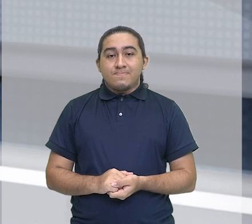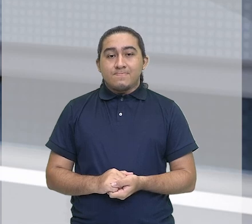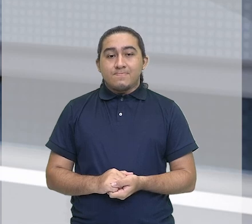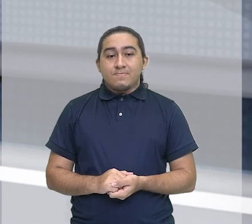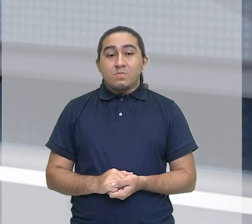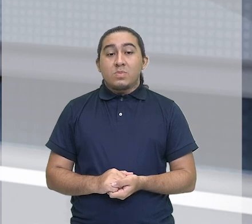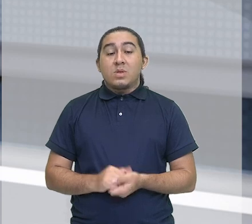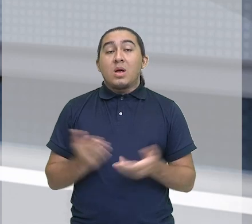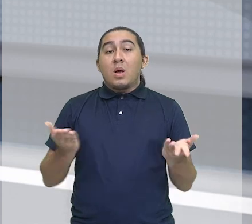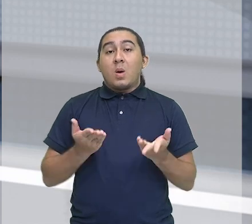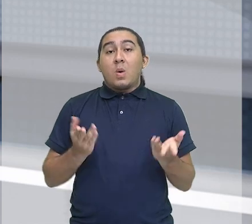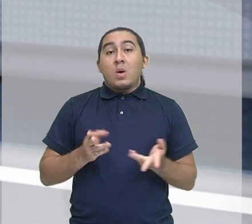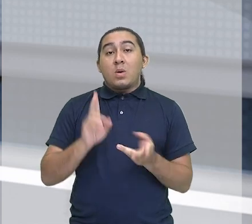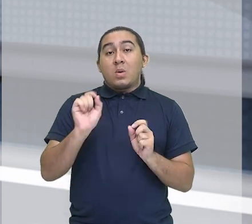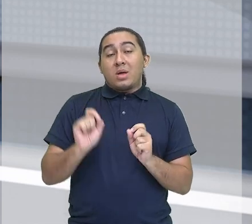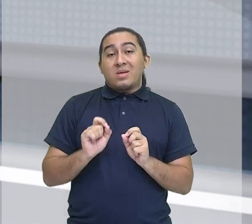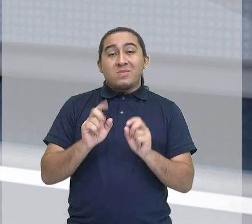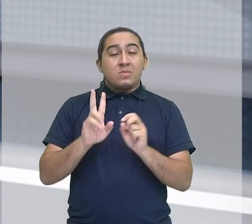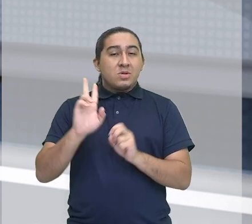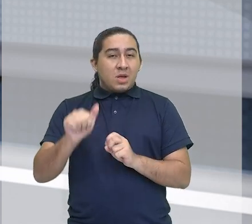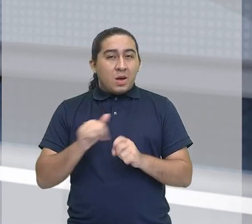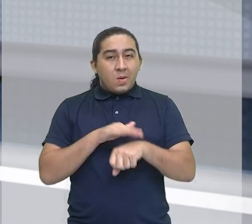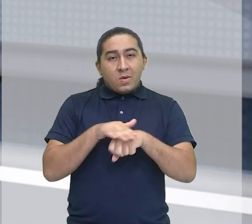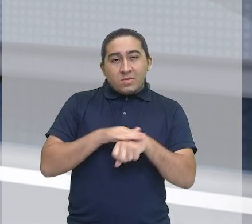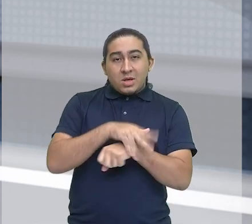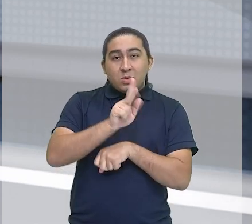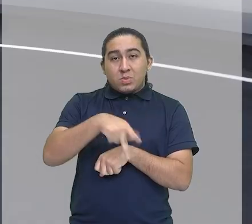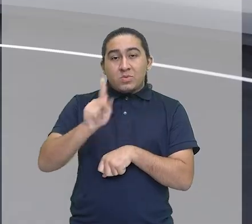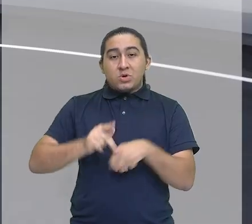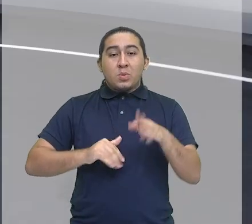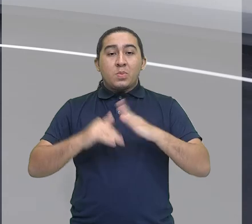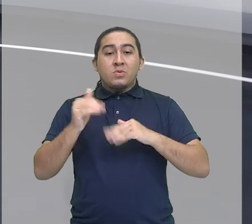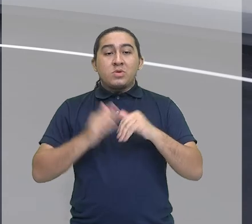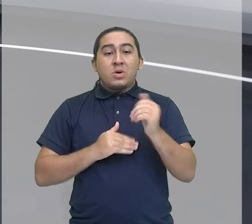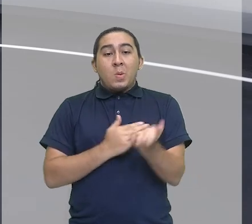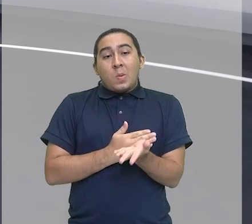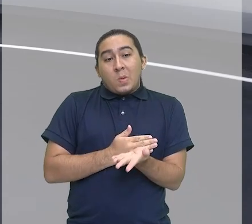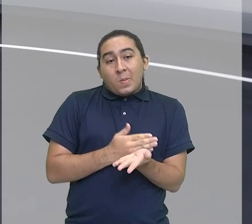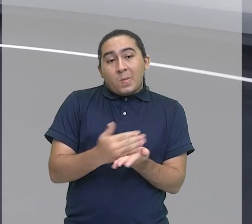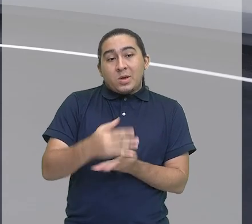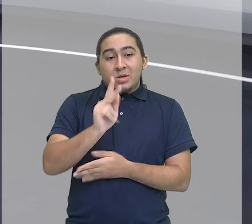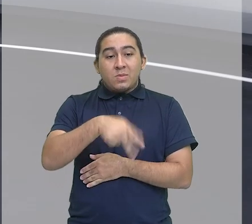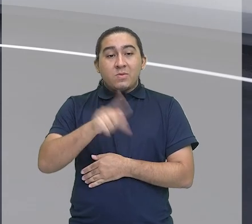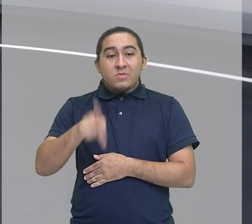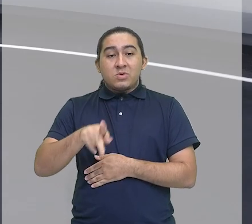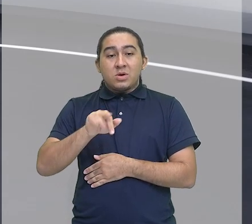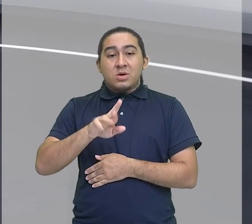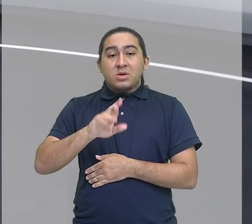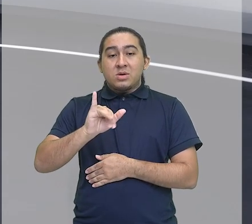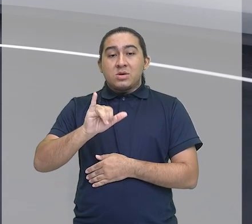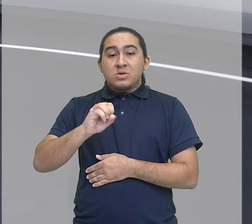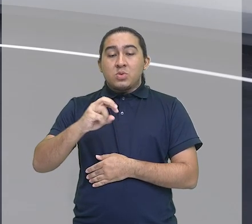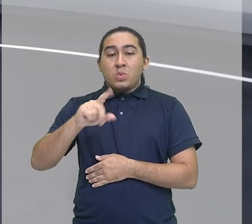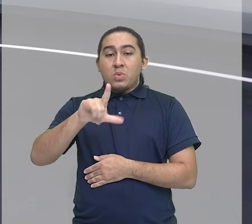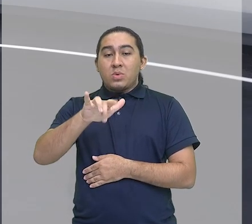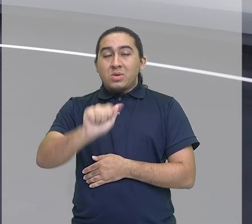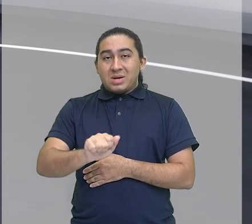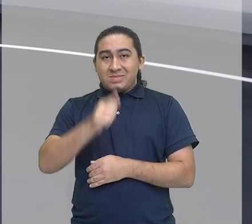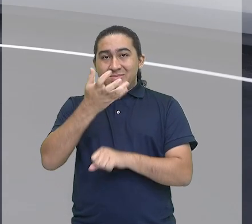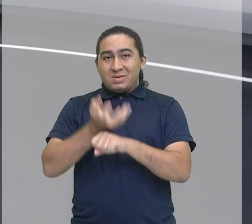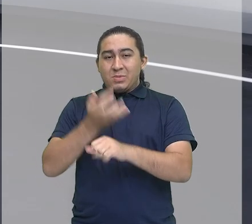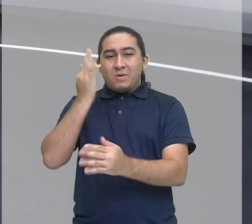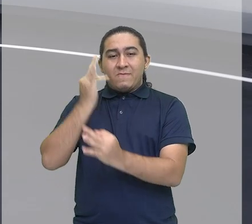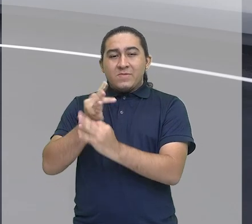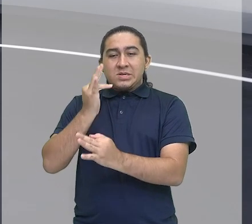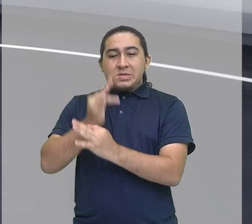Vamos agora falar com as professoras especialistas e eu vou iniciar com a professora Isolda, de Física.